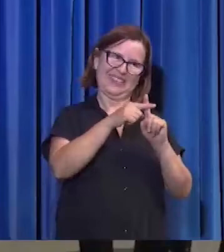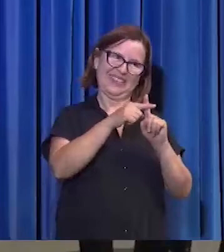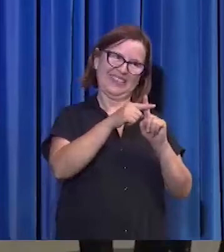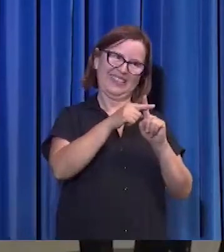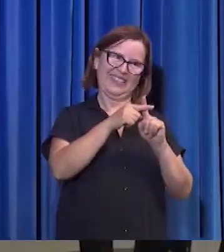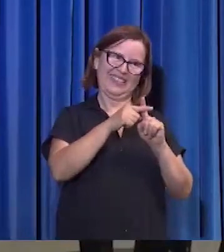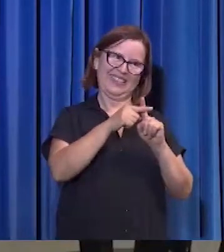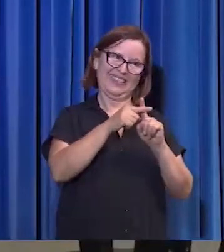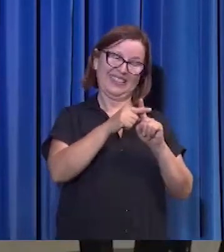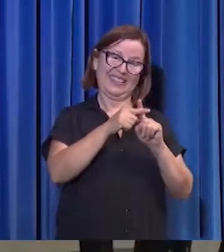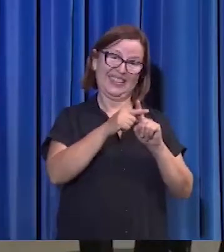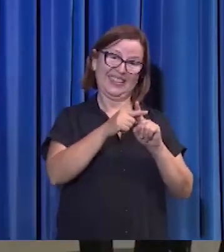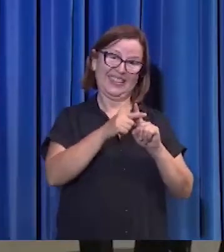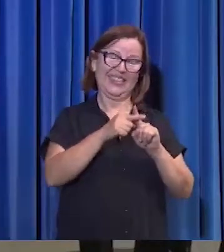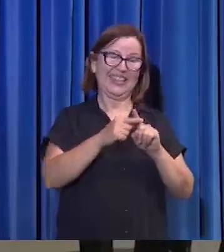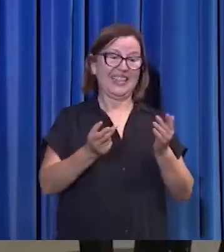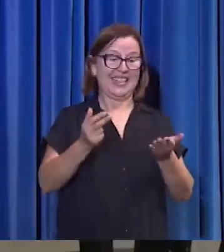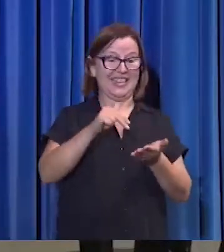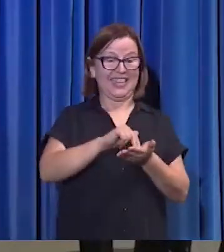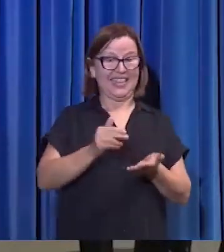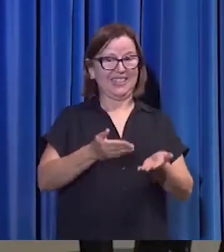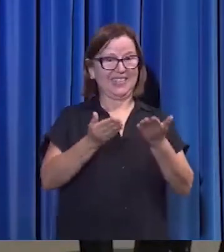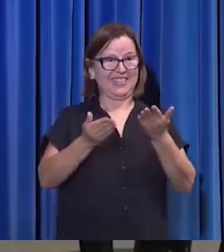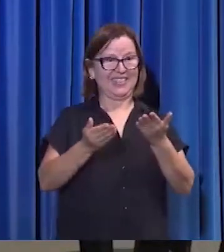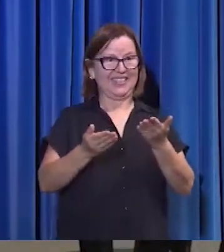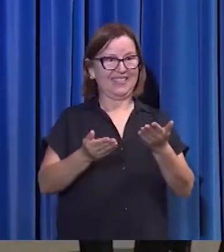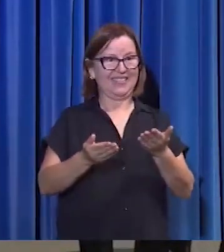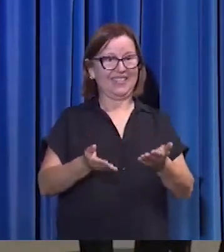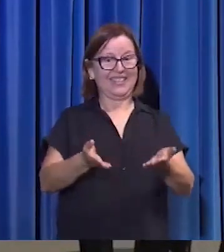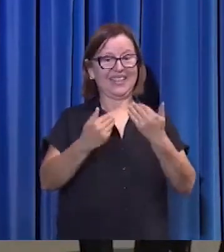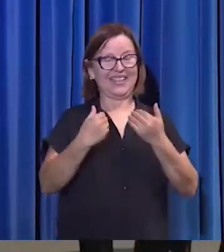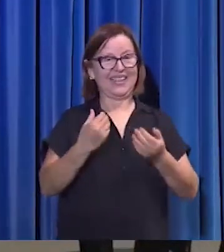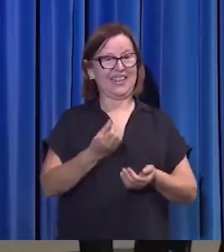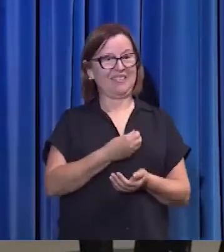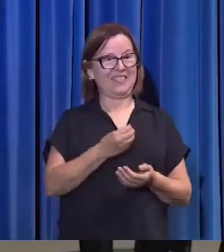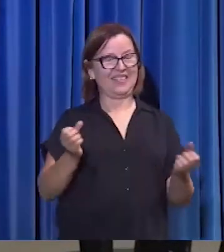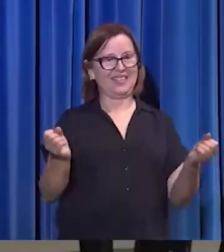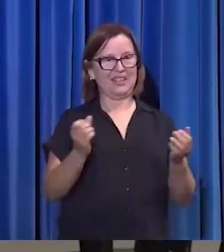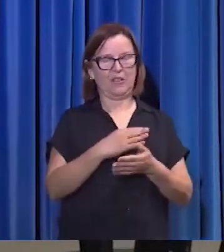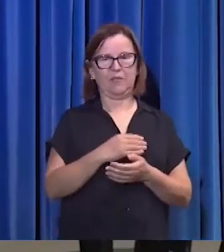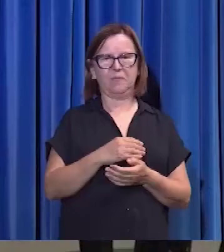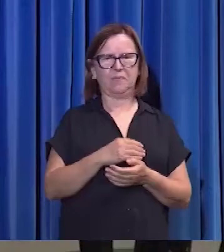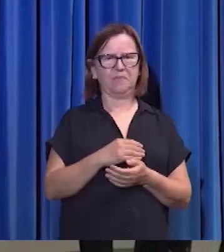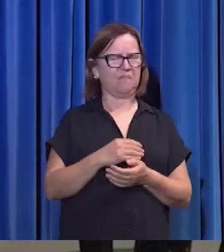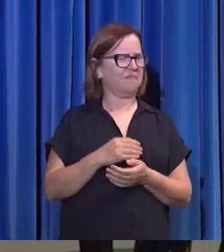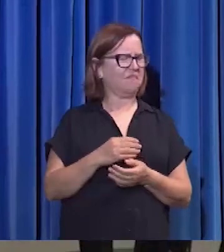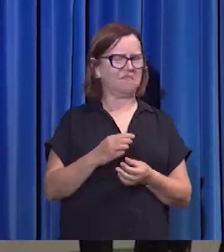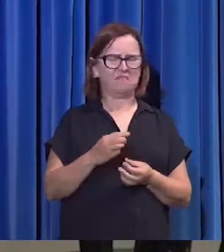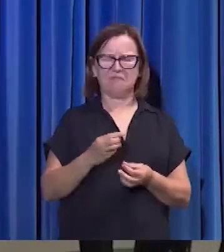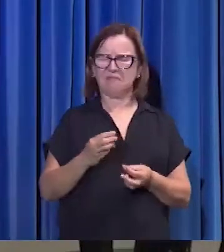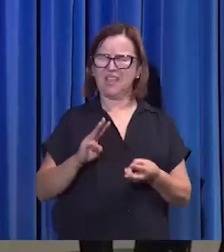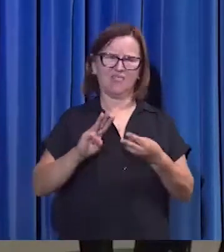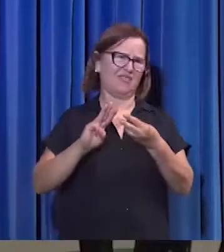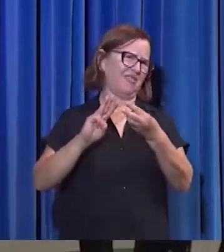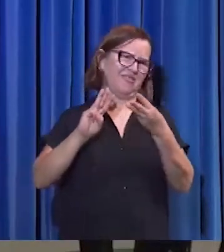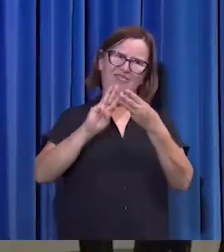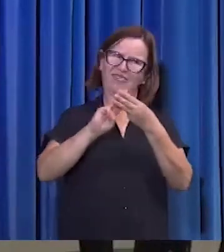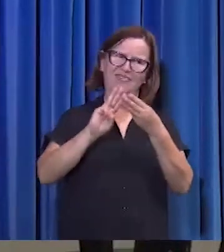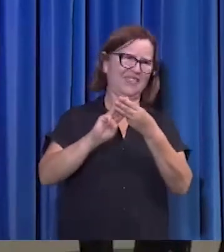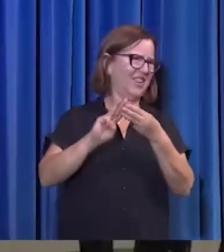ganharmos a ressurreição. Não foram os judeus, nem os romanos. Foi o